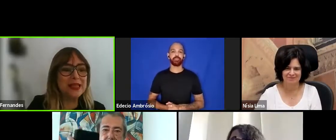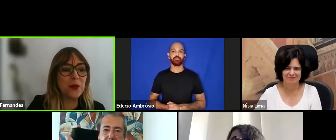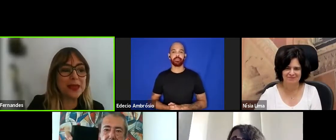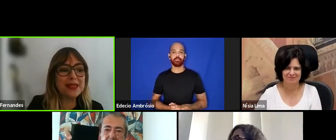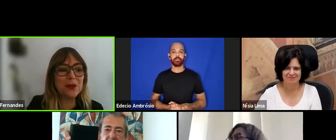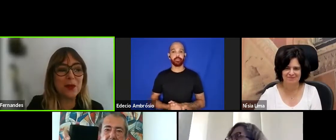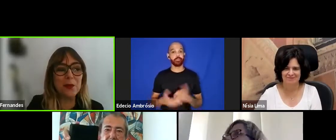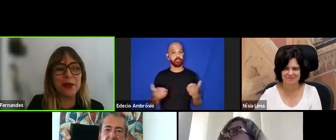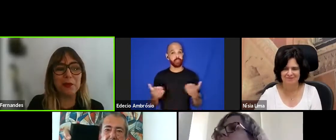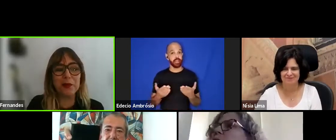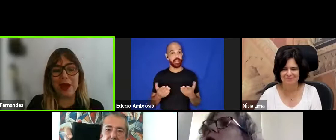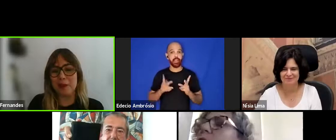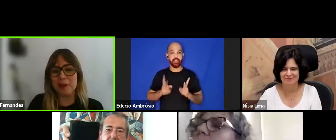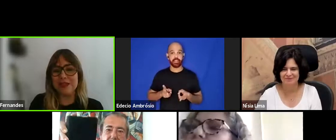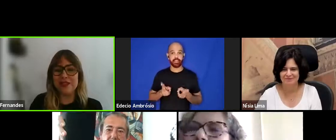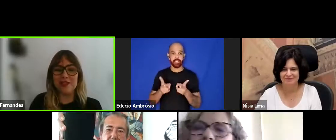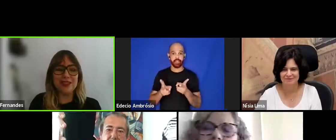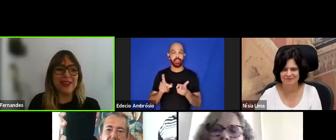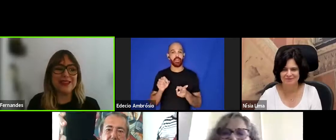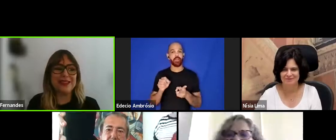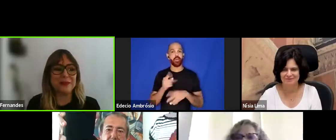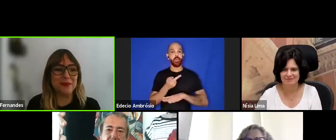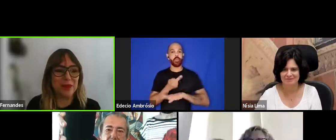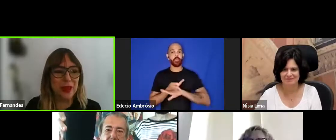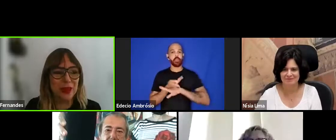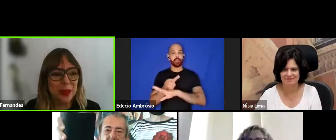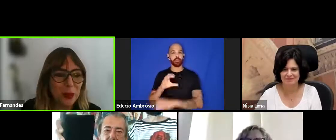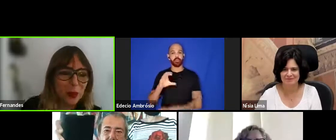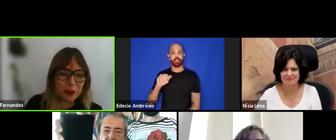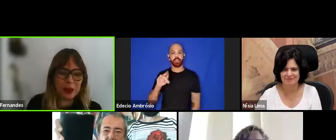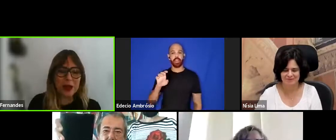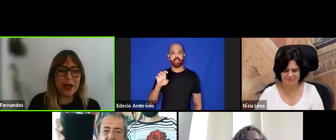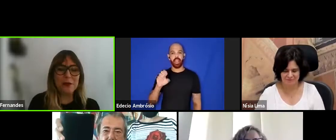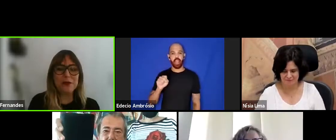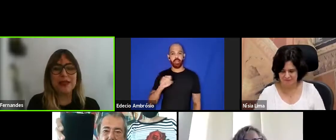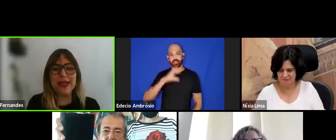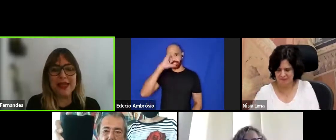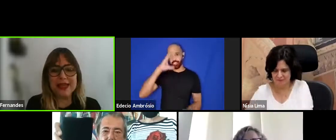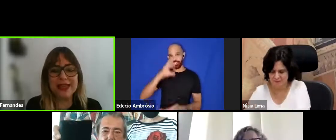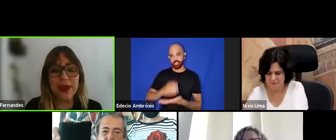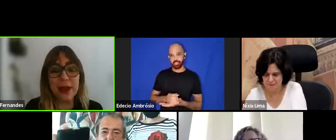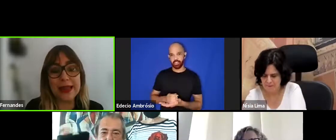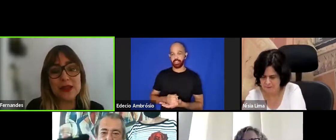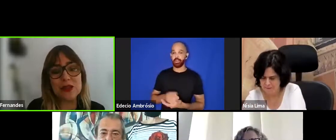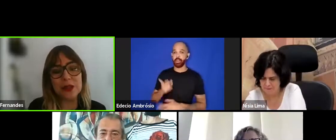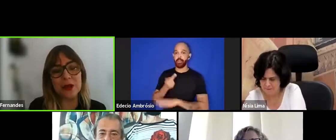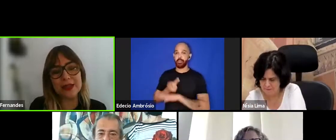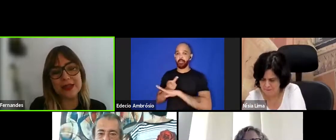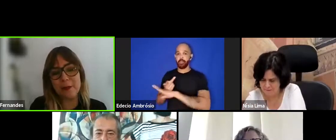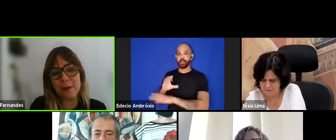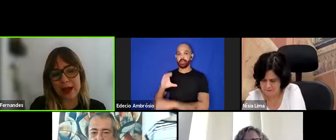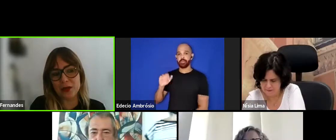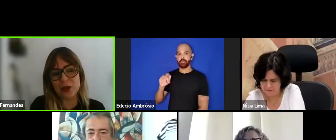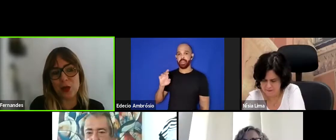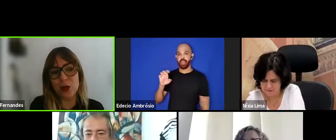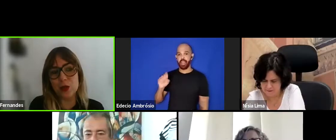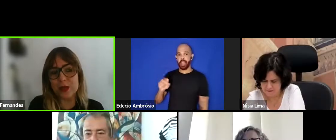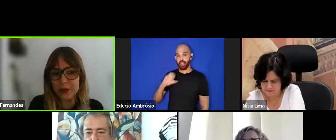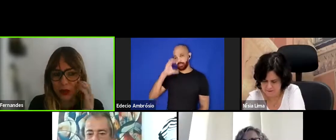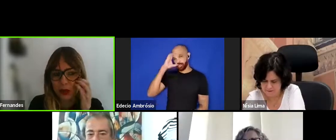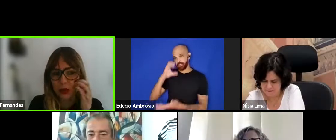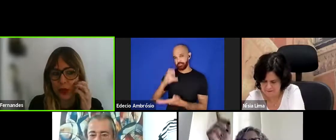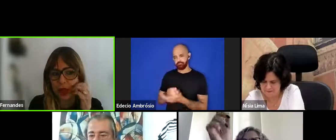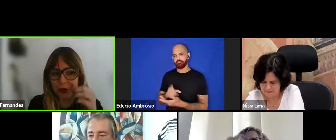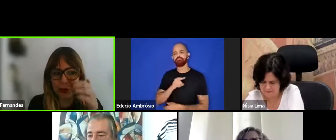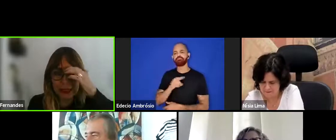Vamos dar sequência com o Prêmio CAPES de Tese. O Prêmio CAPES de Tese reconhece os melhores trabalhos de